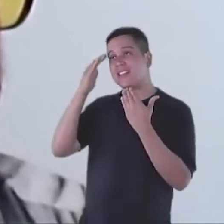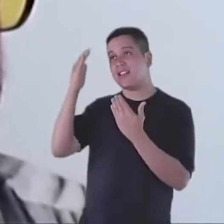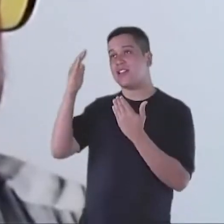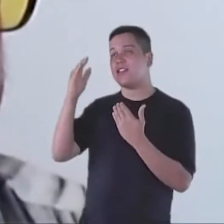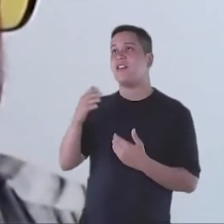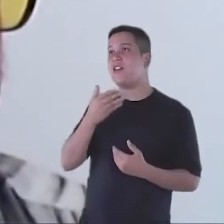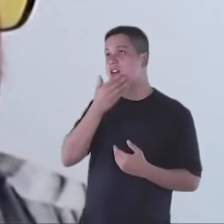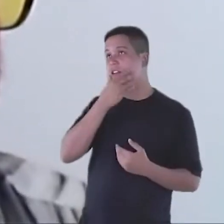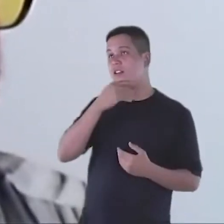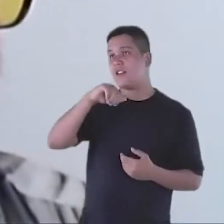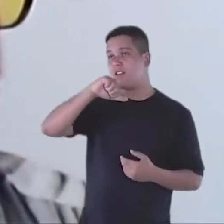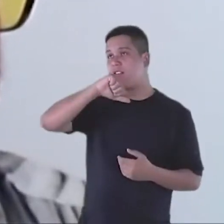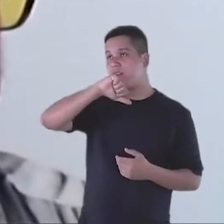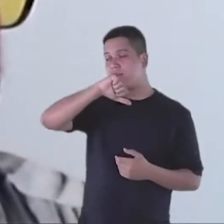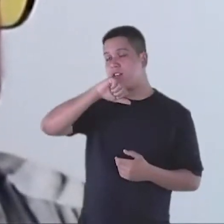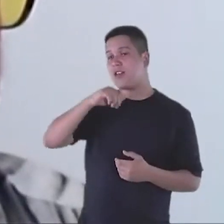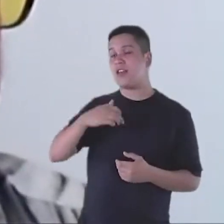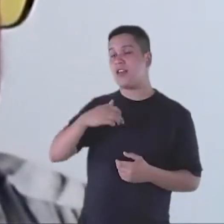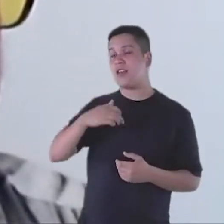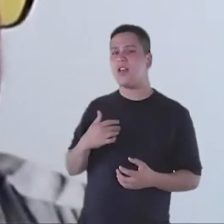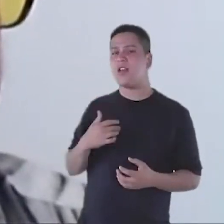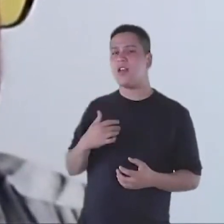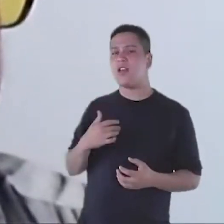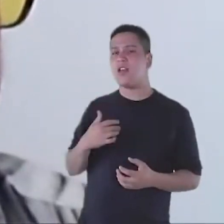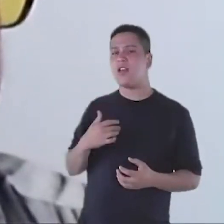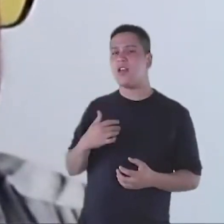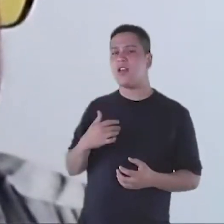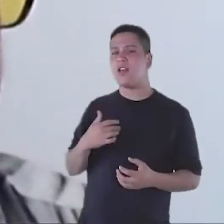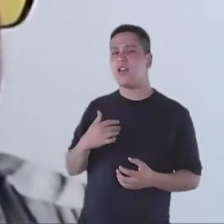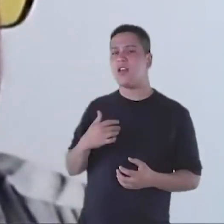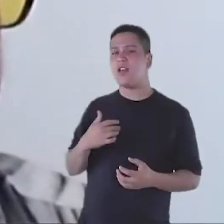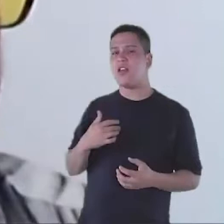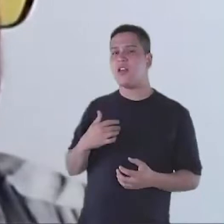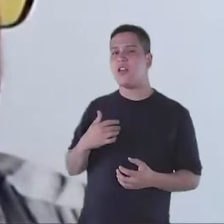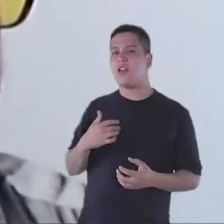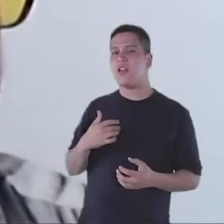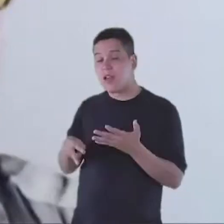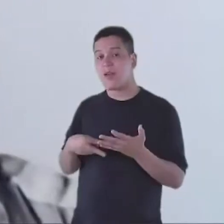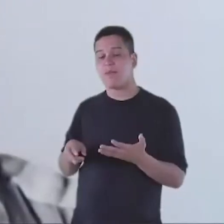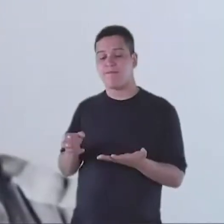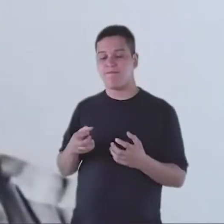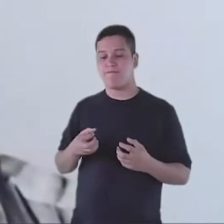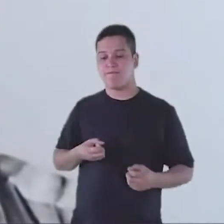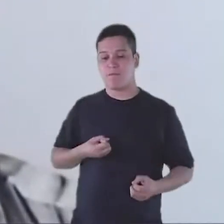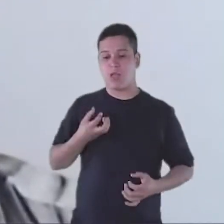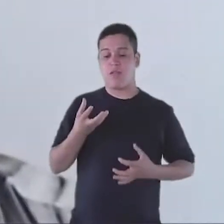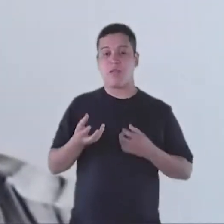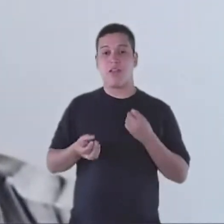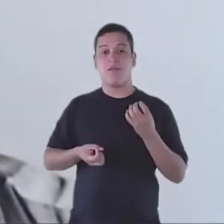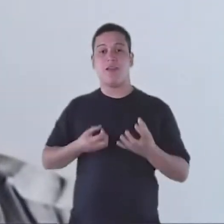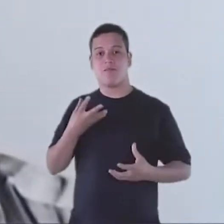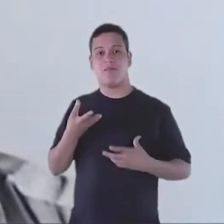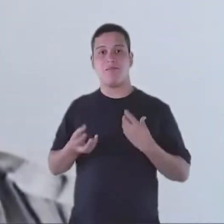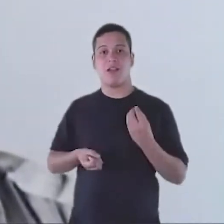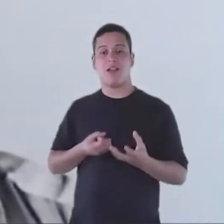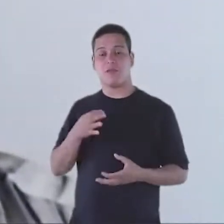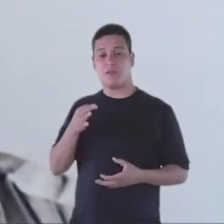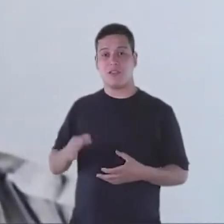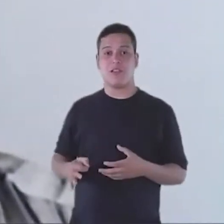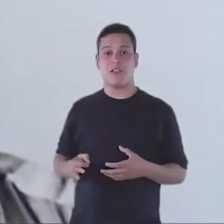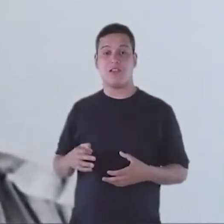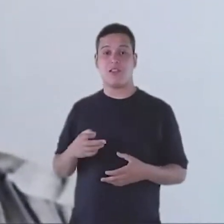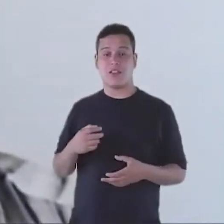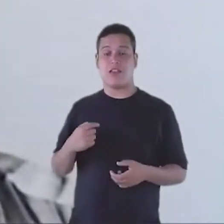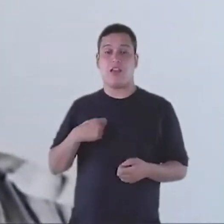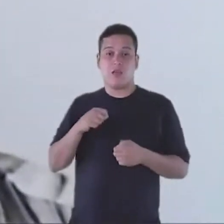mundo entender o que ela significa, porque eu sou duplamente filho dela. É um